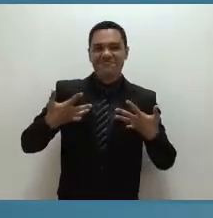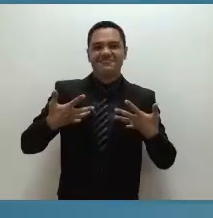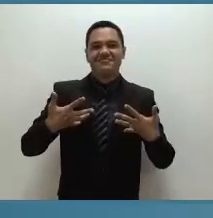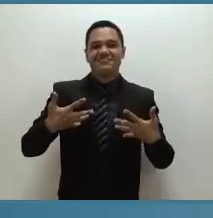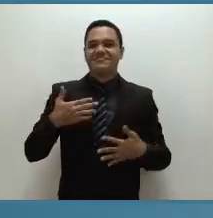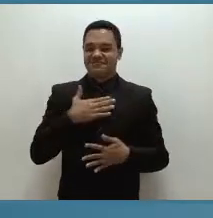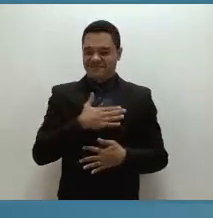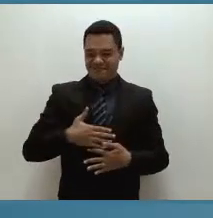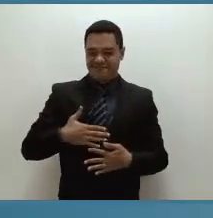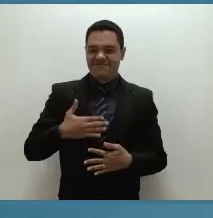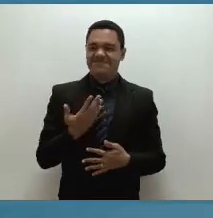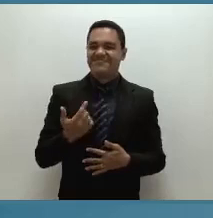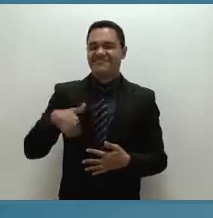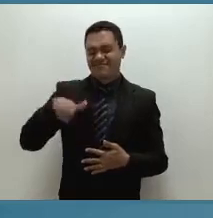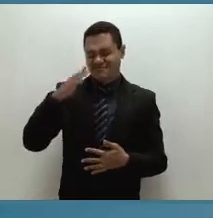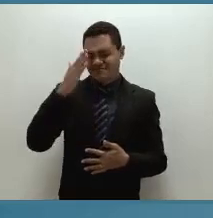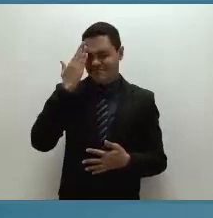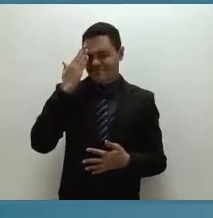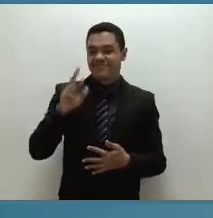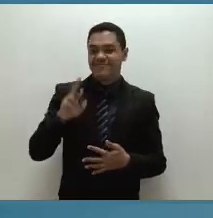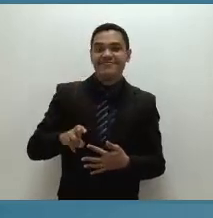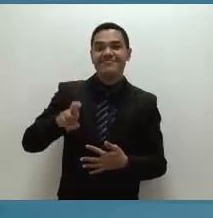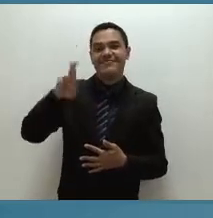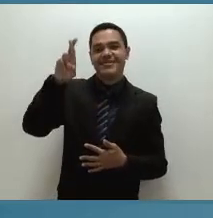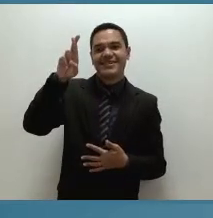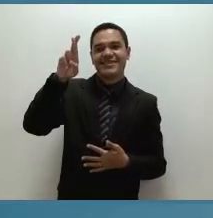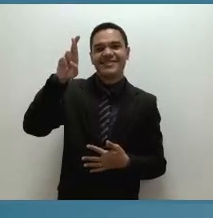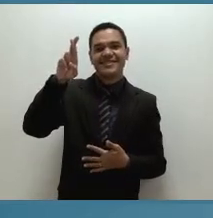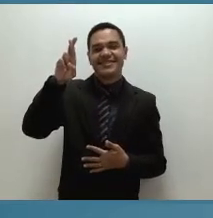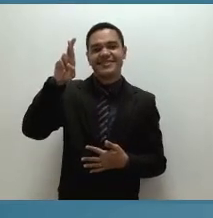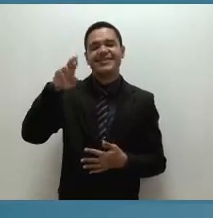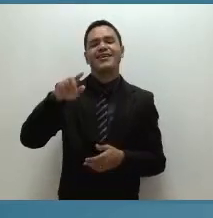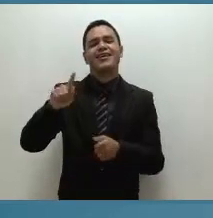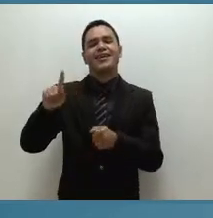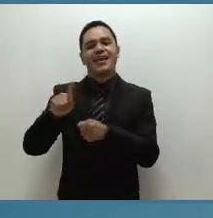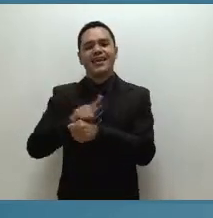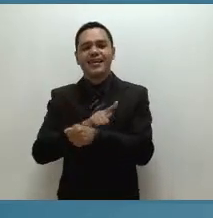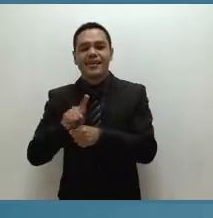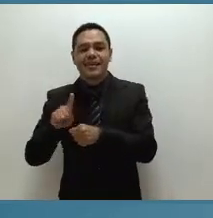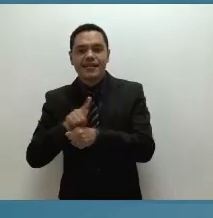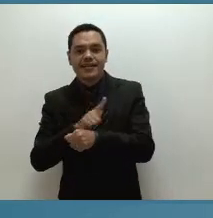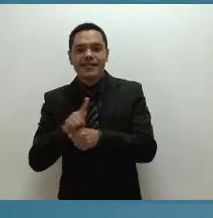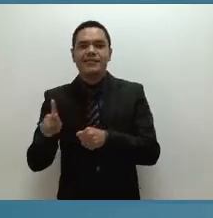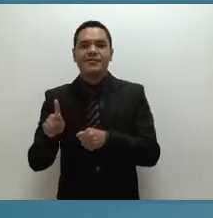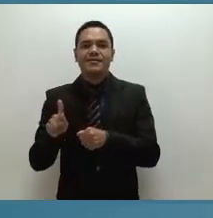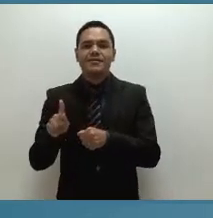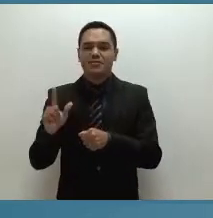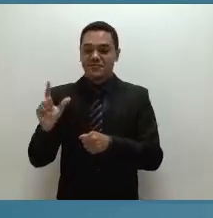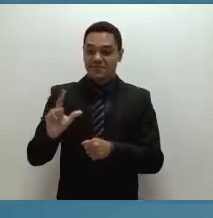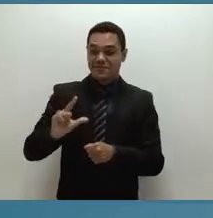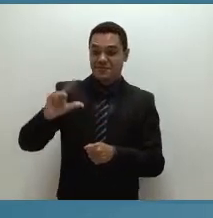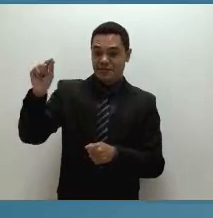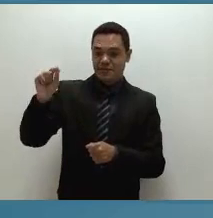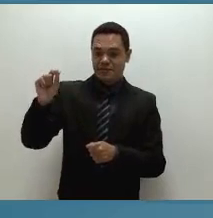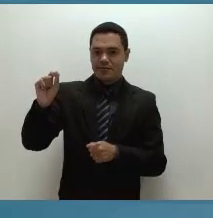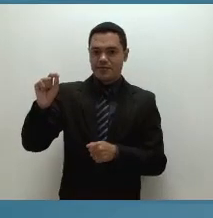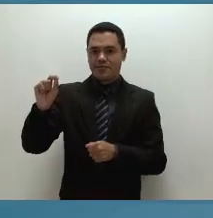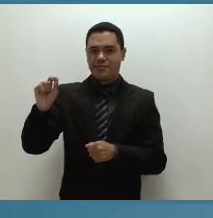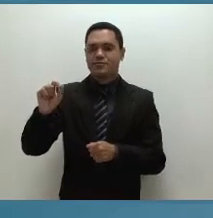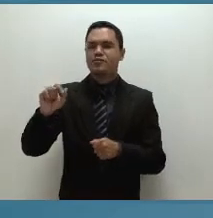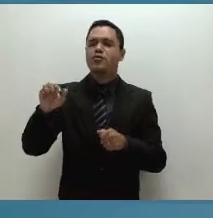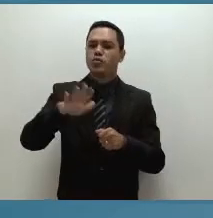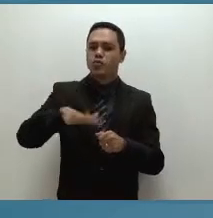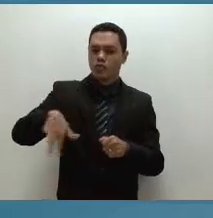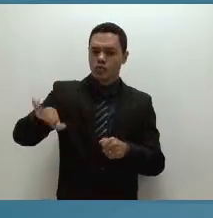nossa responsabilidade, porque se trata de uma gestão de direito também. Se a liberdade que eu fico